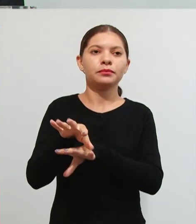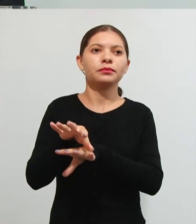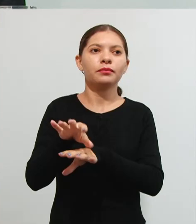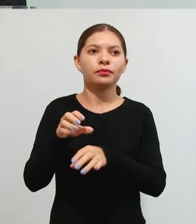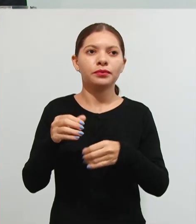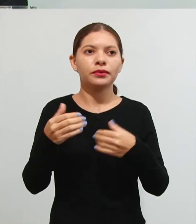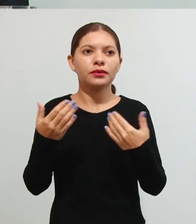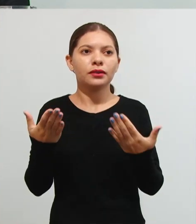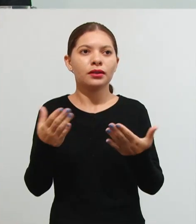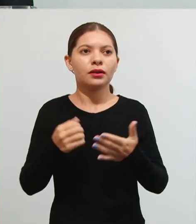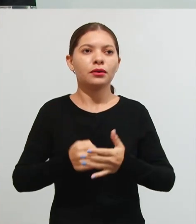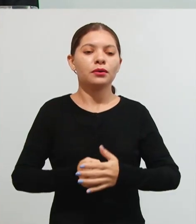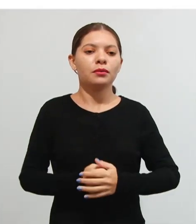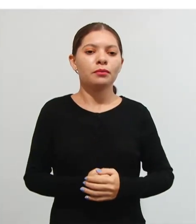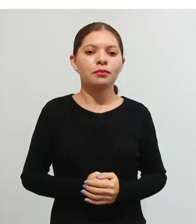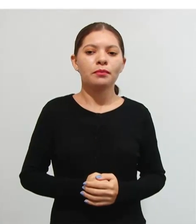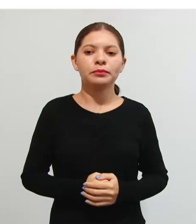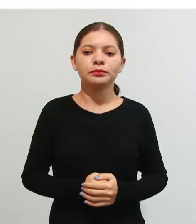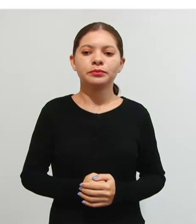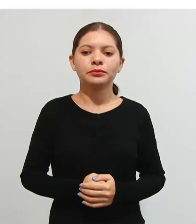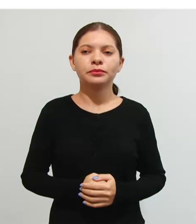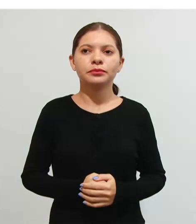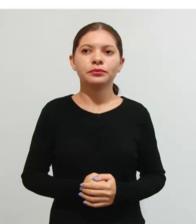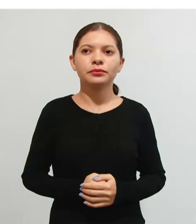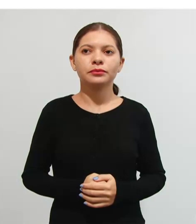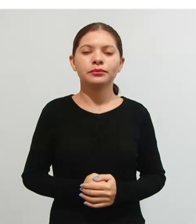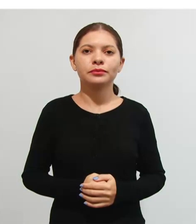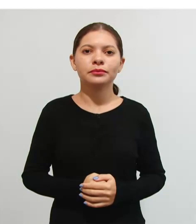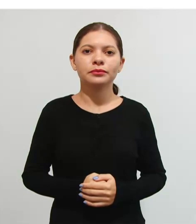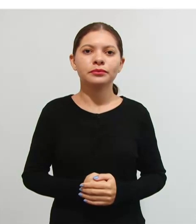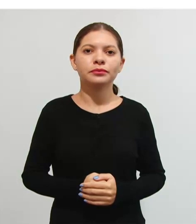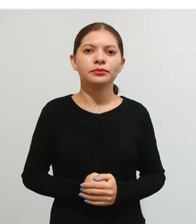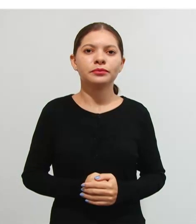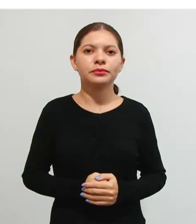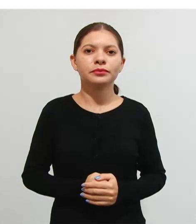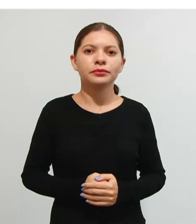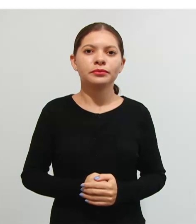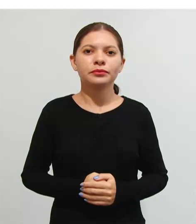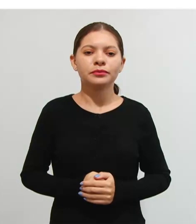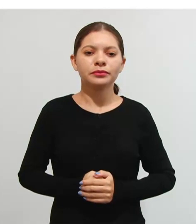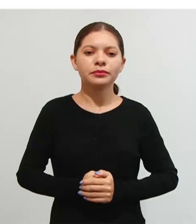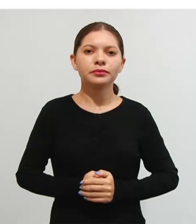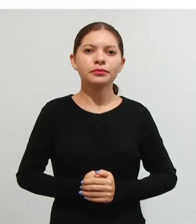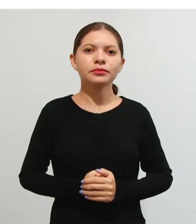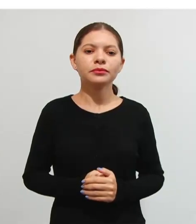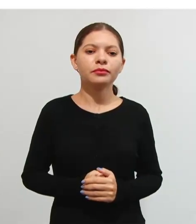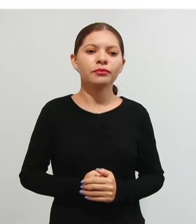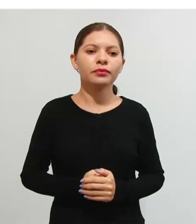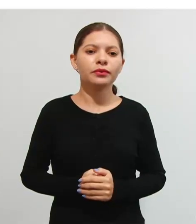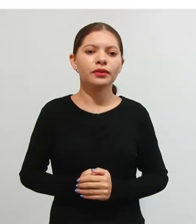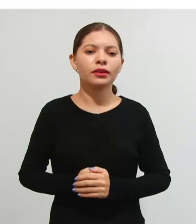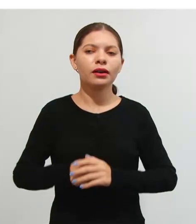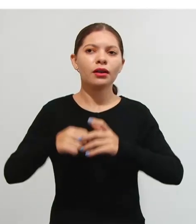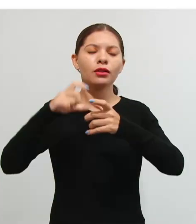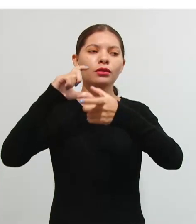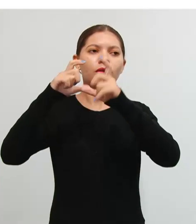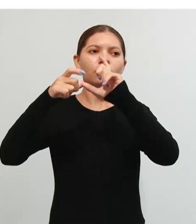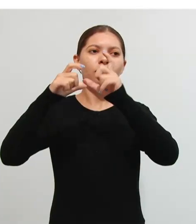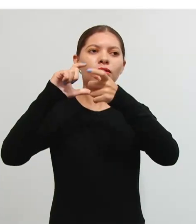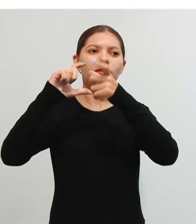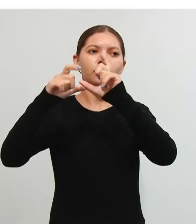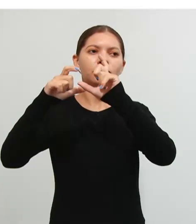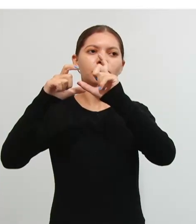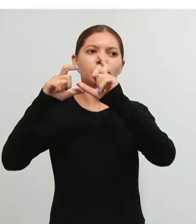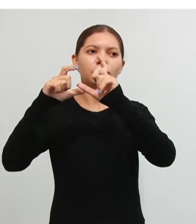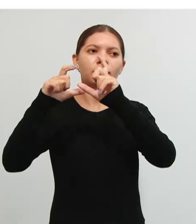o TEA, a legislação diz que, como o transtorno do espectro autista é considerado uma deficiência